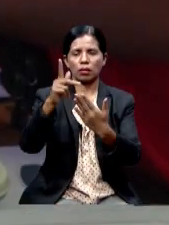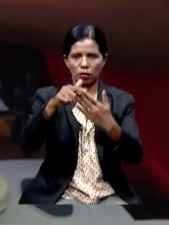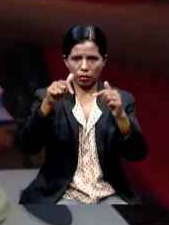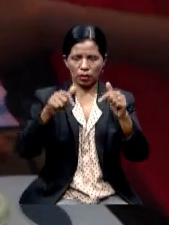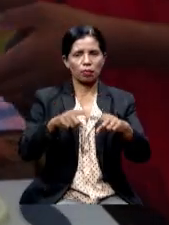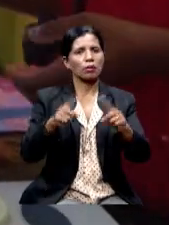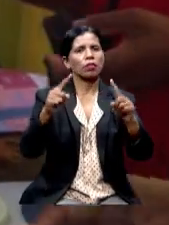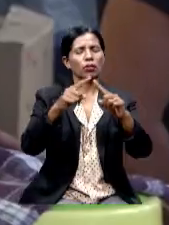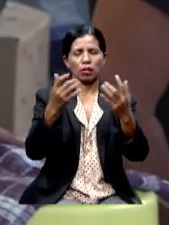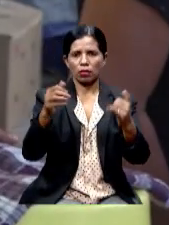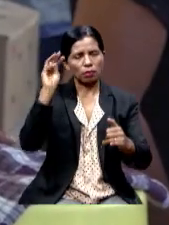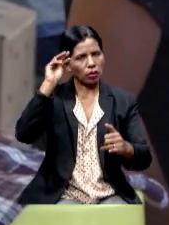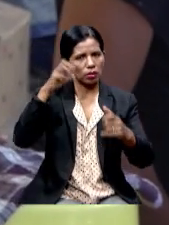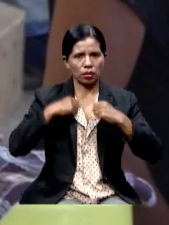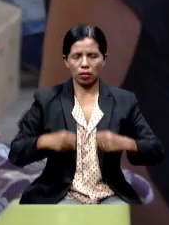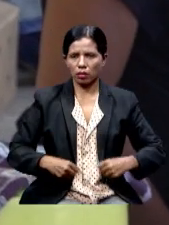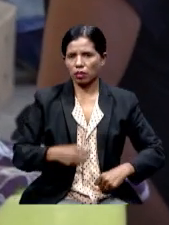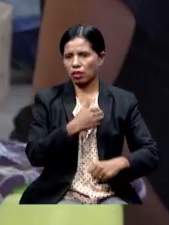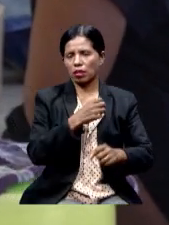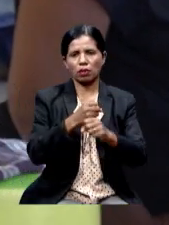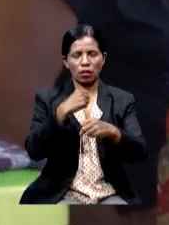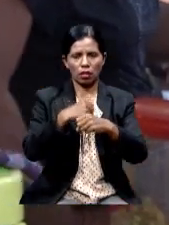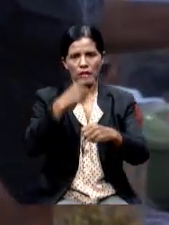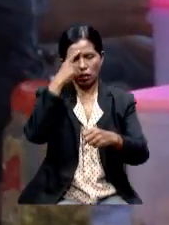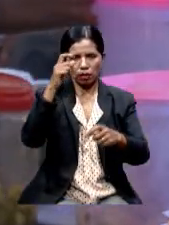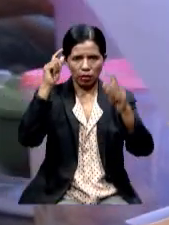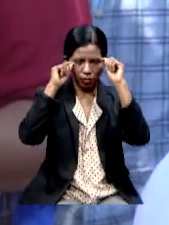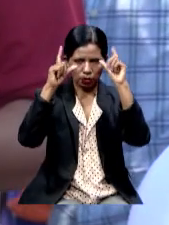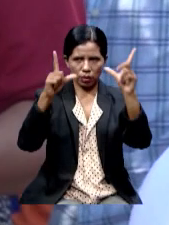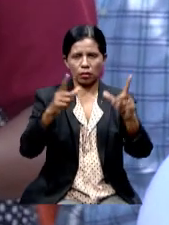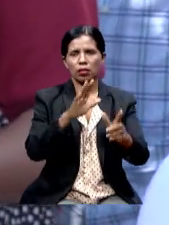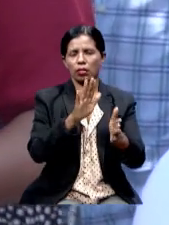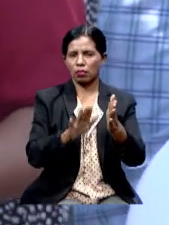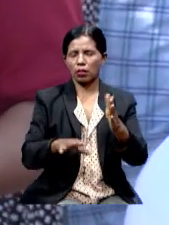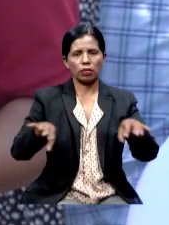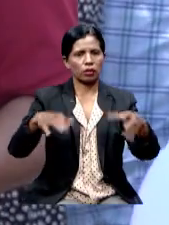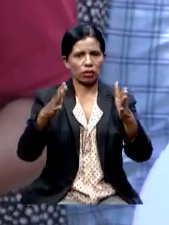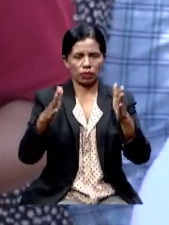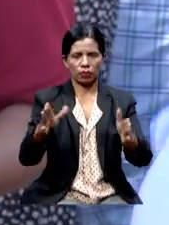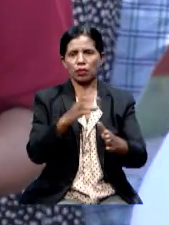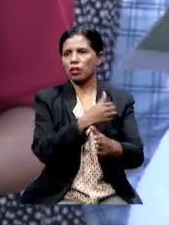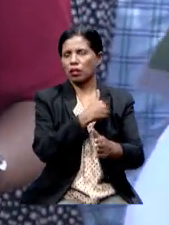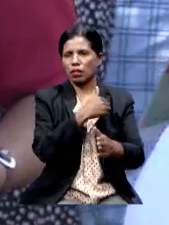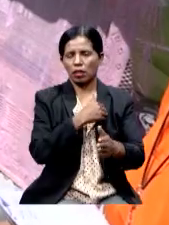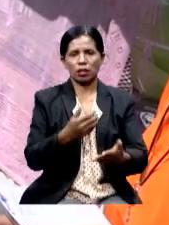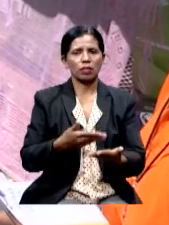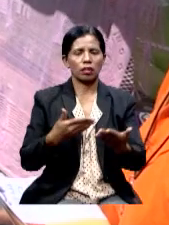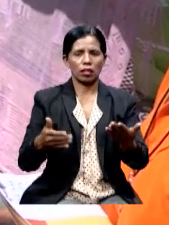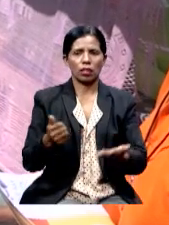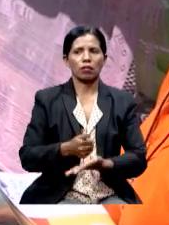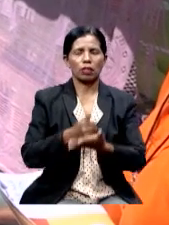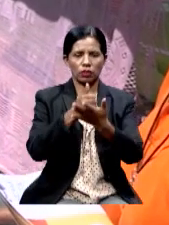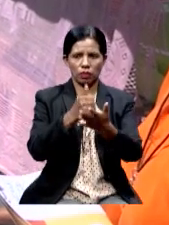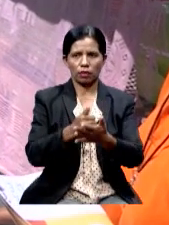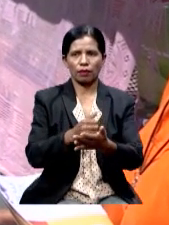nebe tohi loro Ministério Saúde sidau realiza, tamba Timor Leste sem menos recurso, no sidau que facilidade completo.